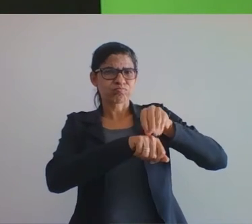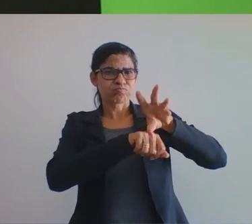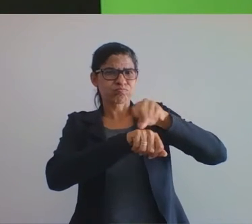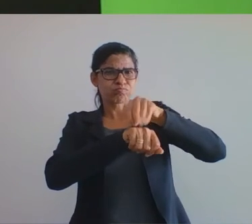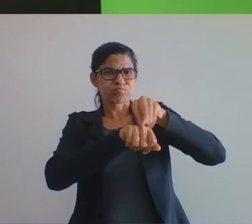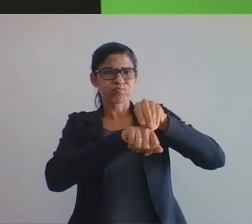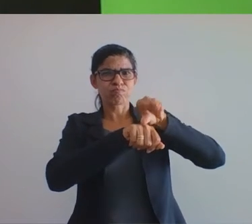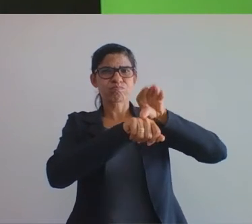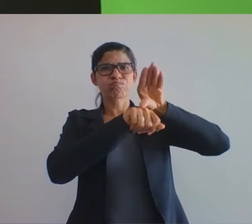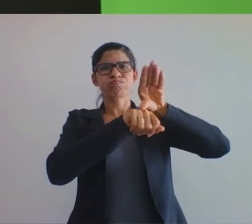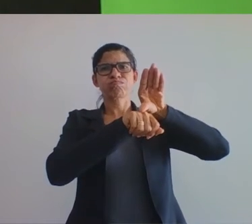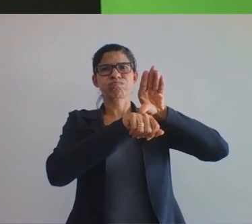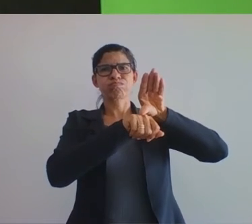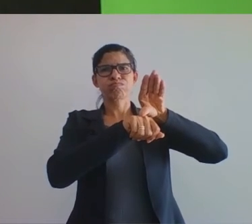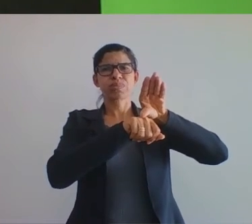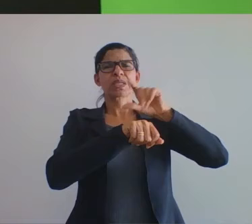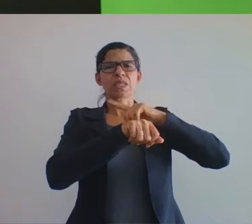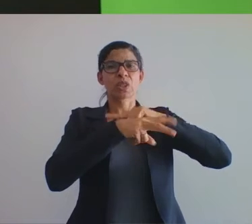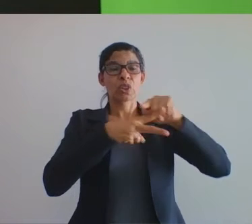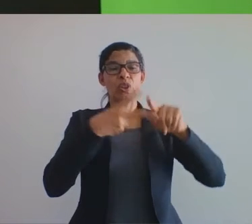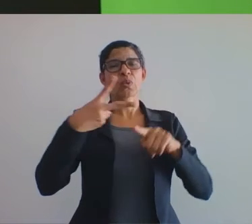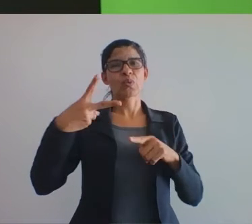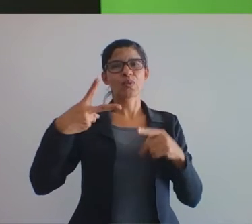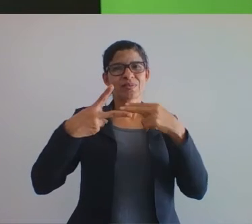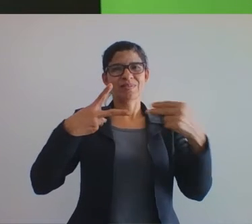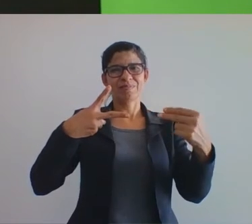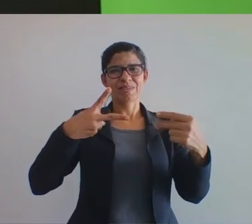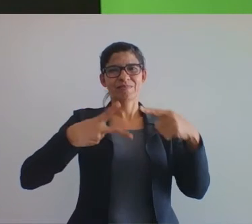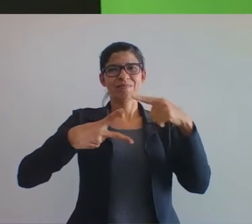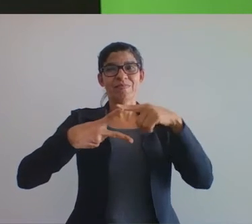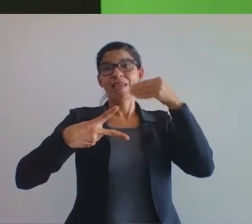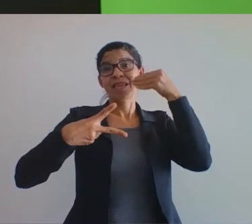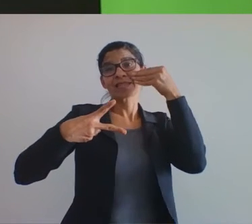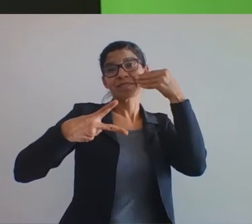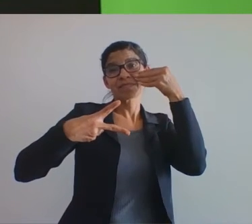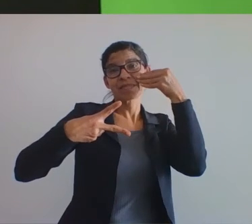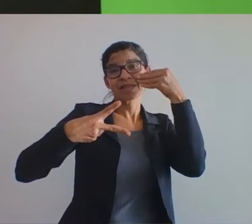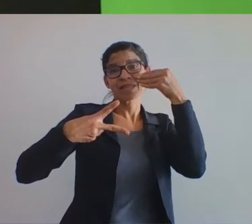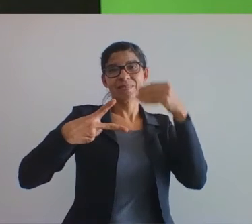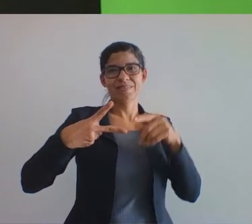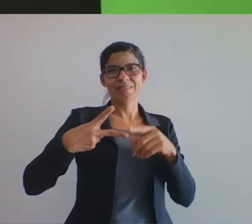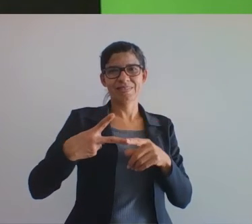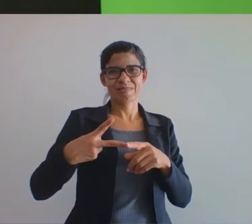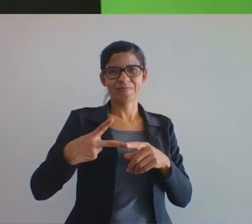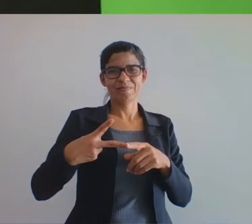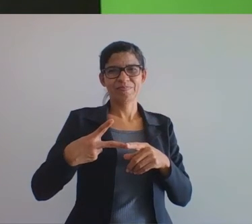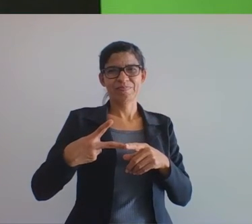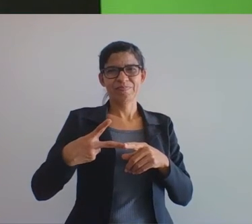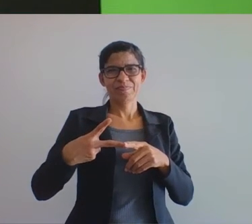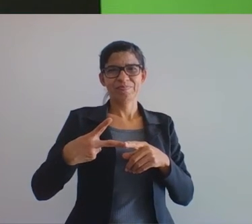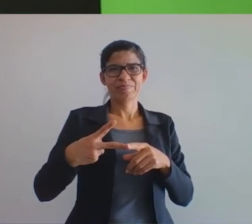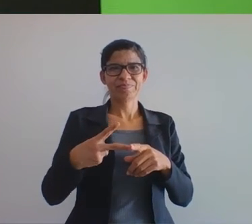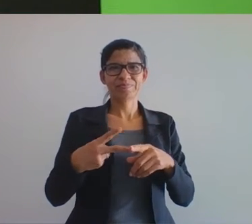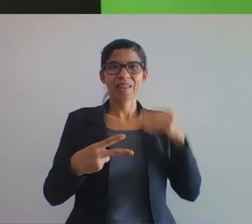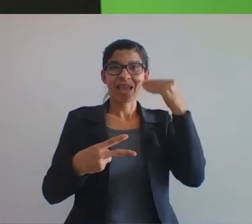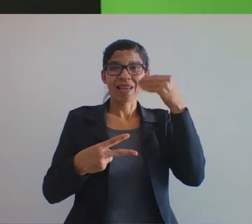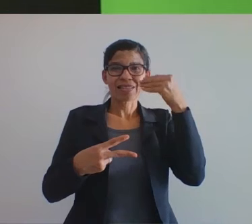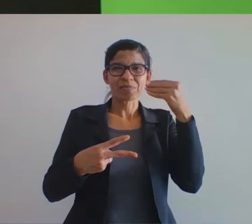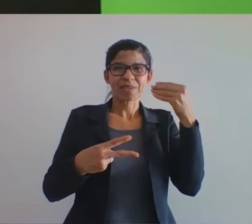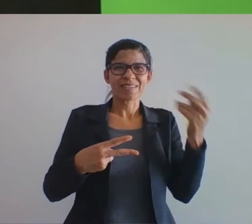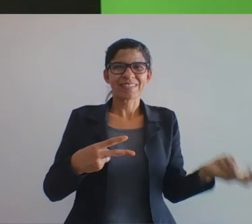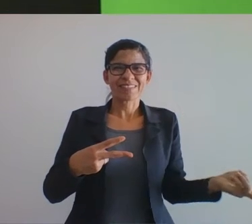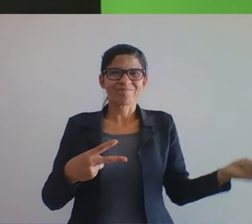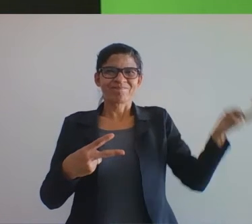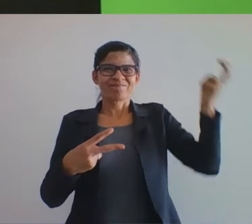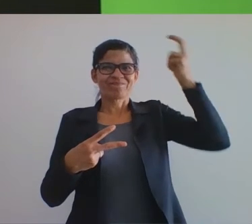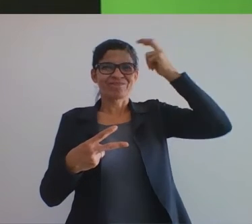formado por dois elementos. Primeiro, a experiência, como algo que vem de fora do sujeito, portanto